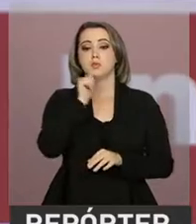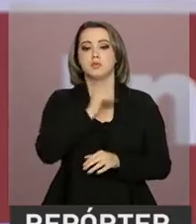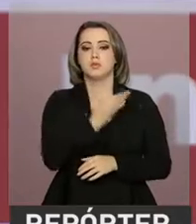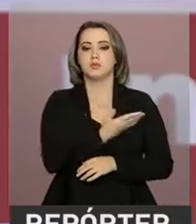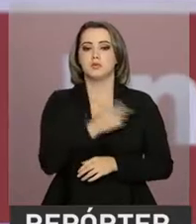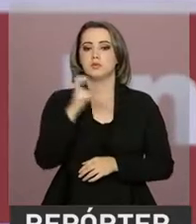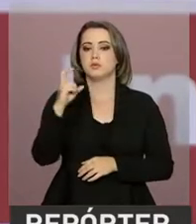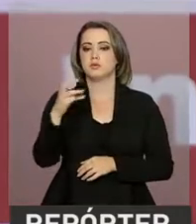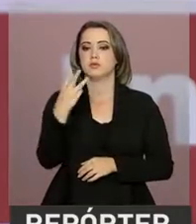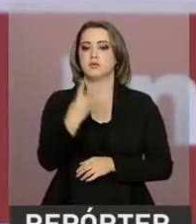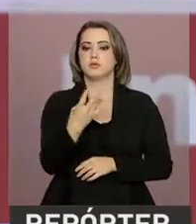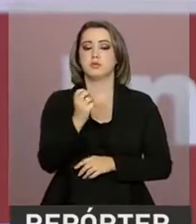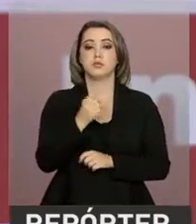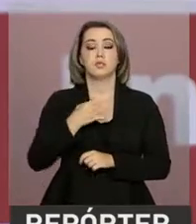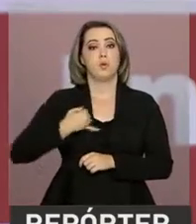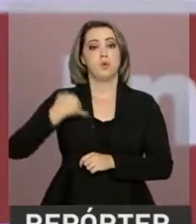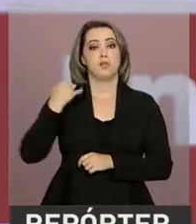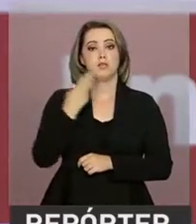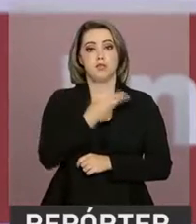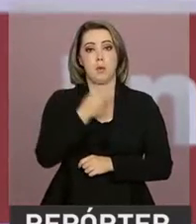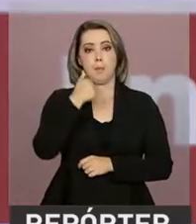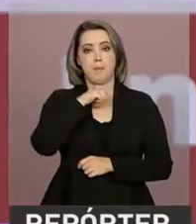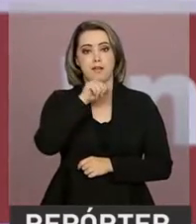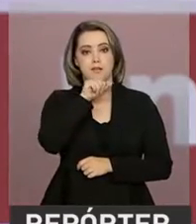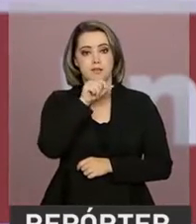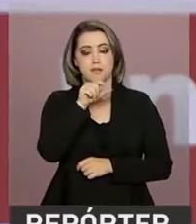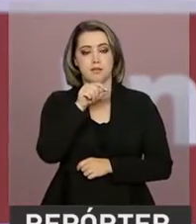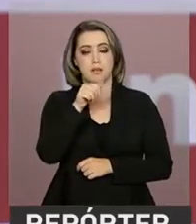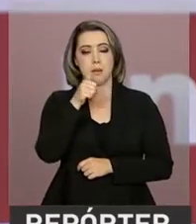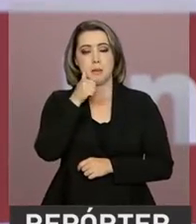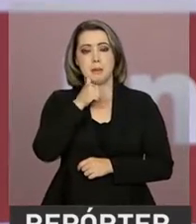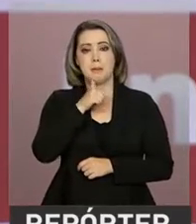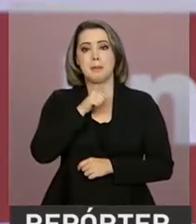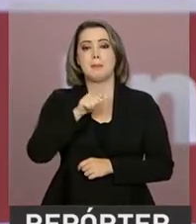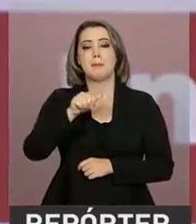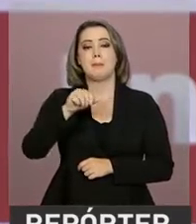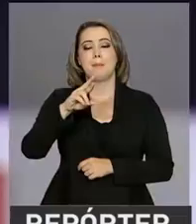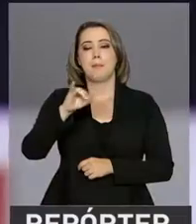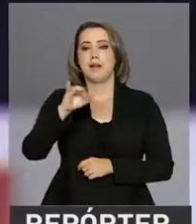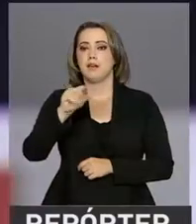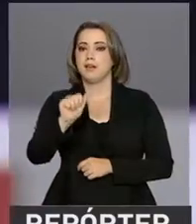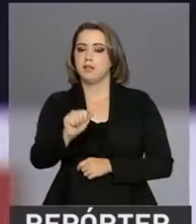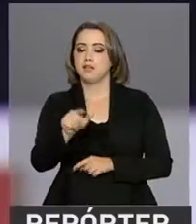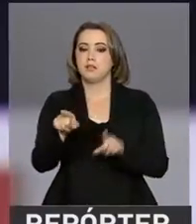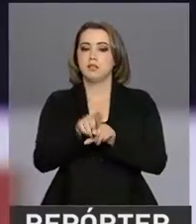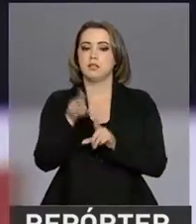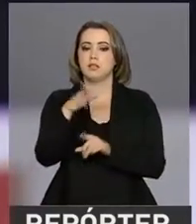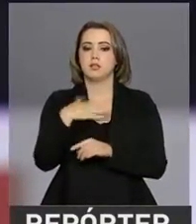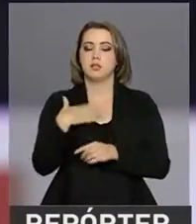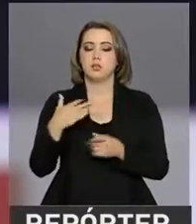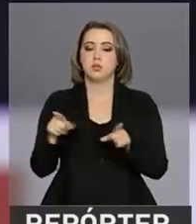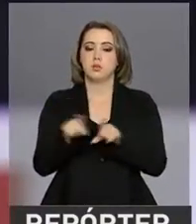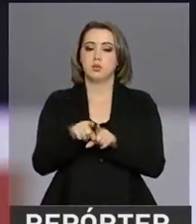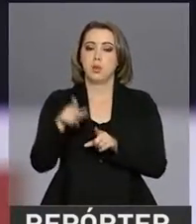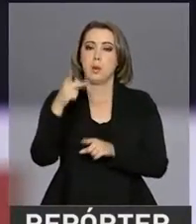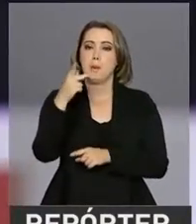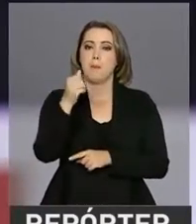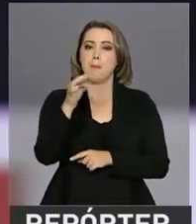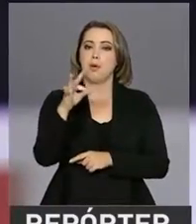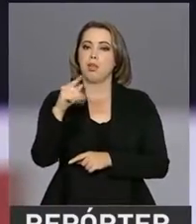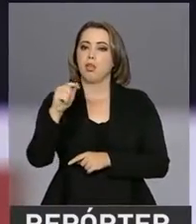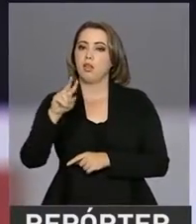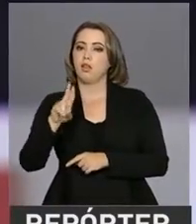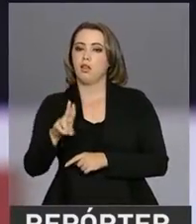aos 53 anos maria júlia carrega história de luta e dedicação à terra em portel a 270